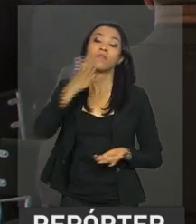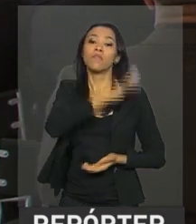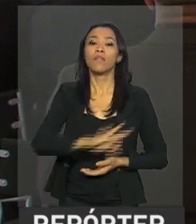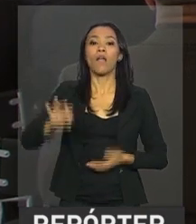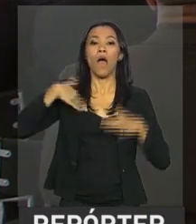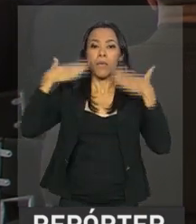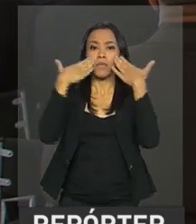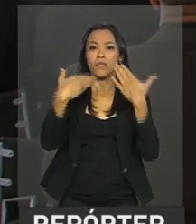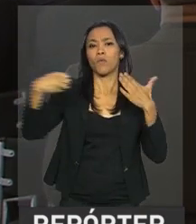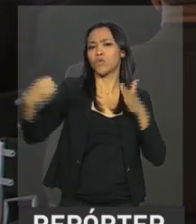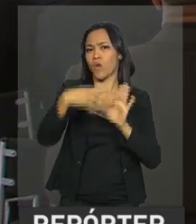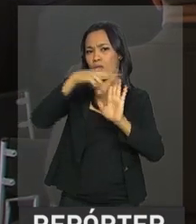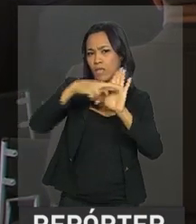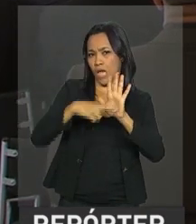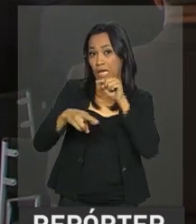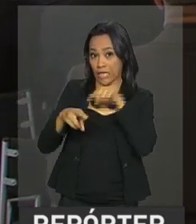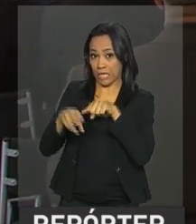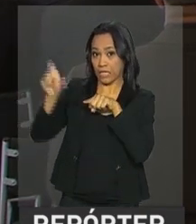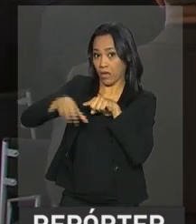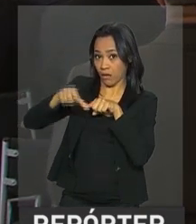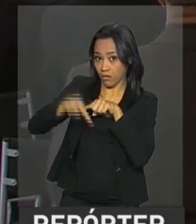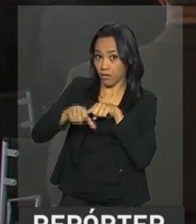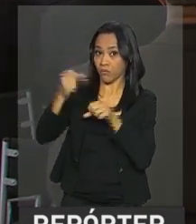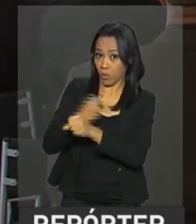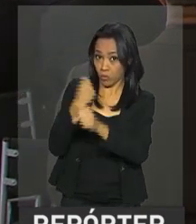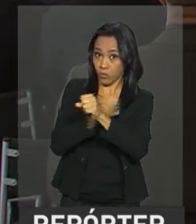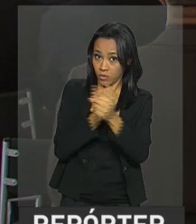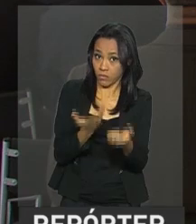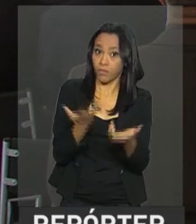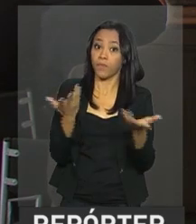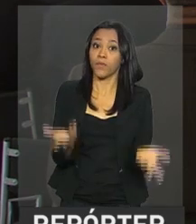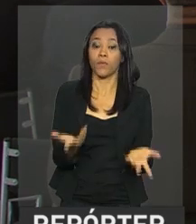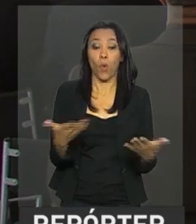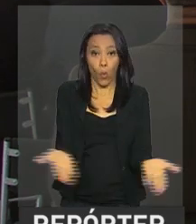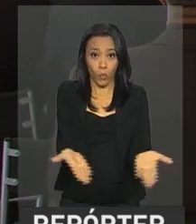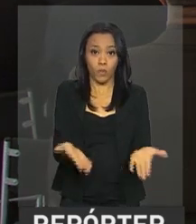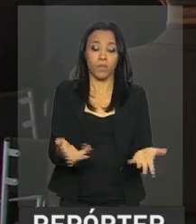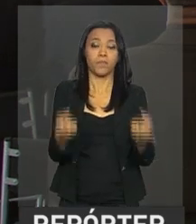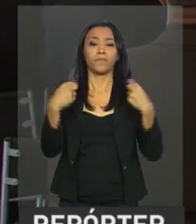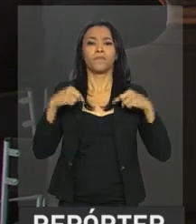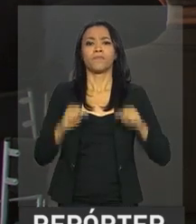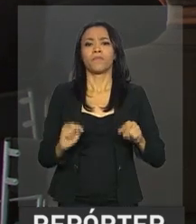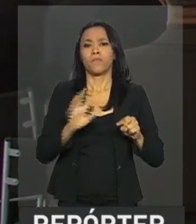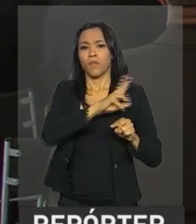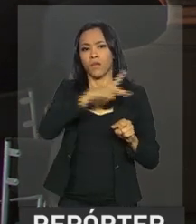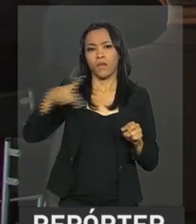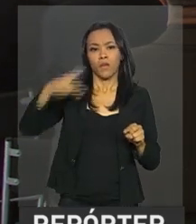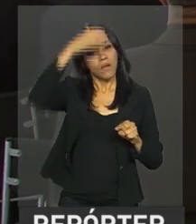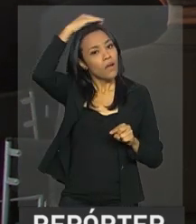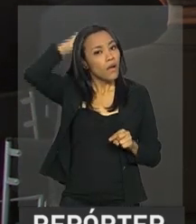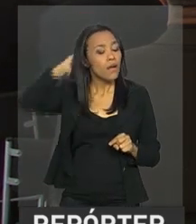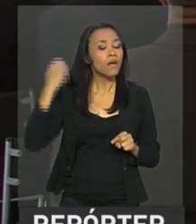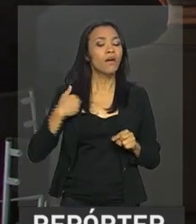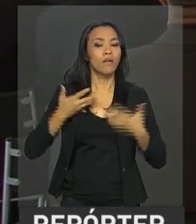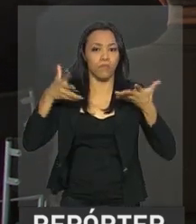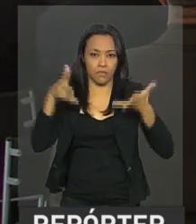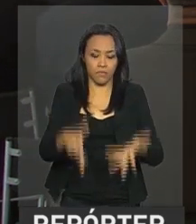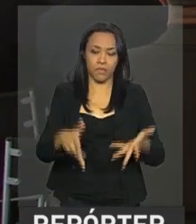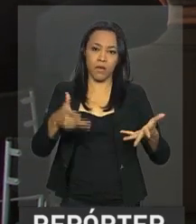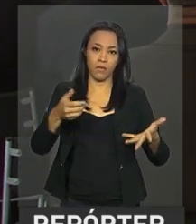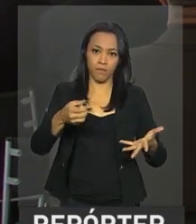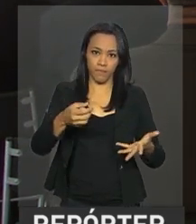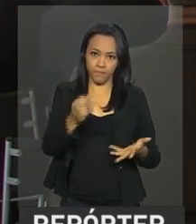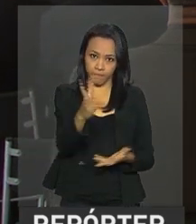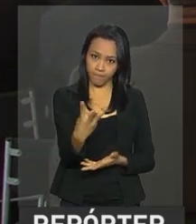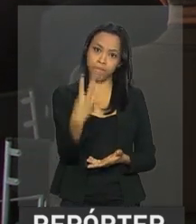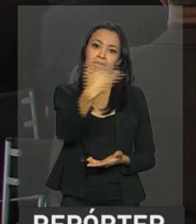novas regras para o cartão ConstruCard a partir de hoje. E, Leandro, o presidente Michel Temer, ele participa às 16h30 de